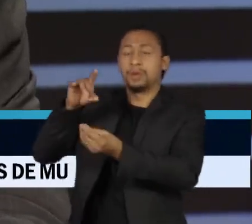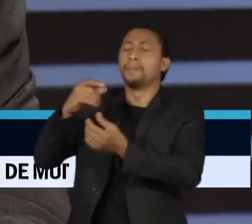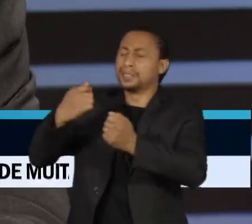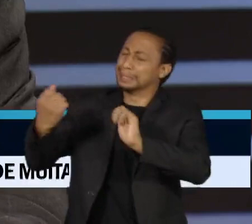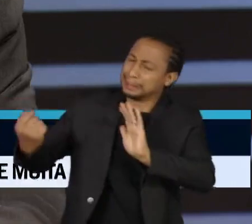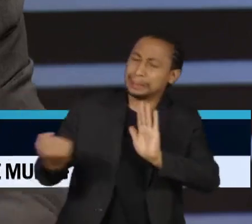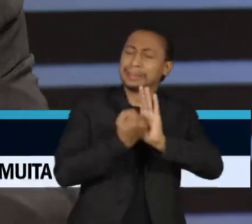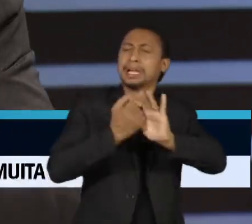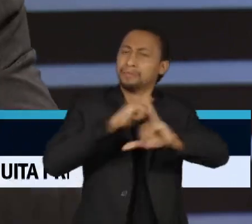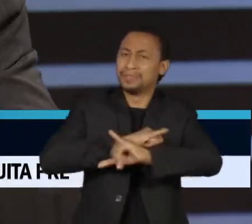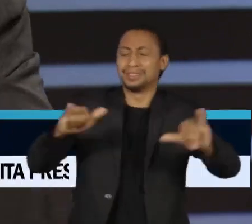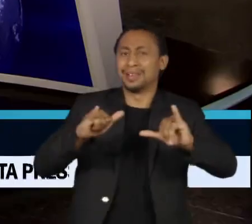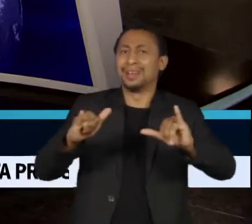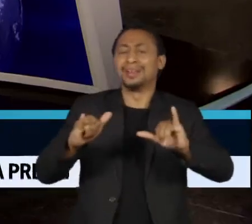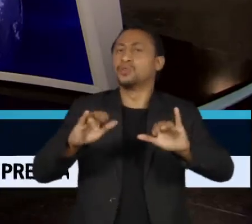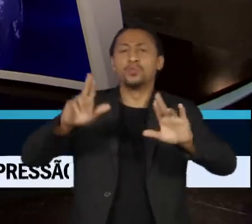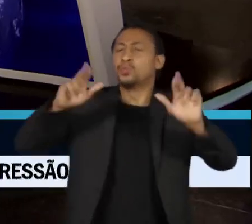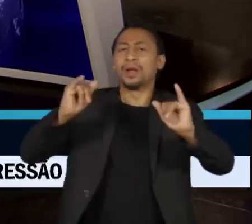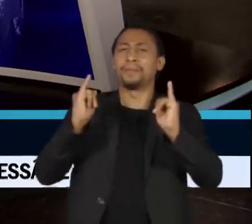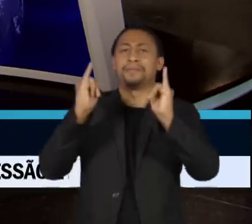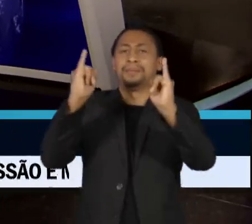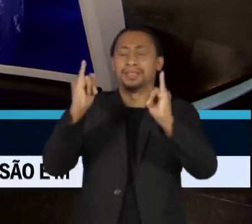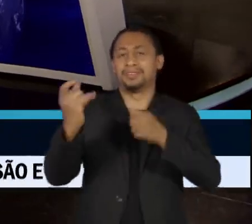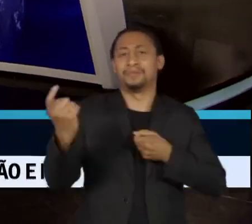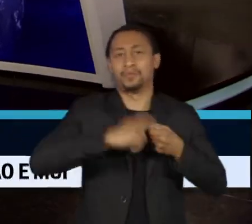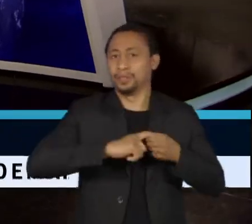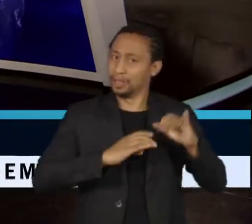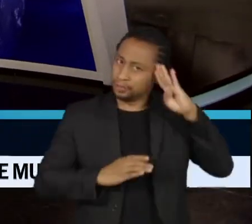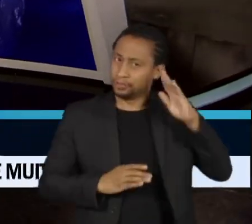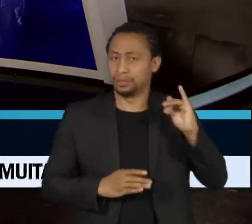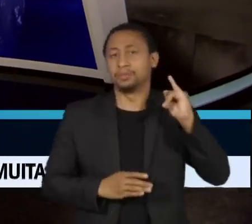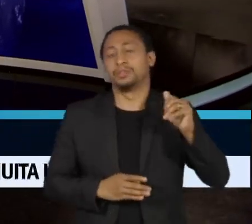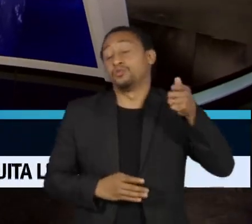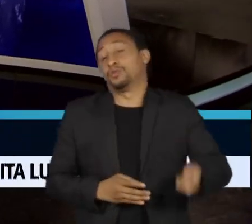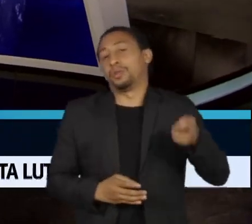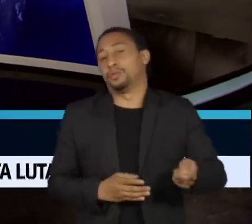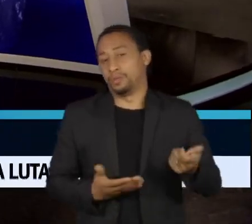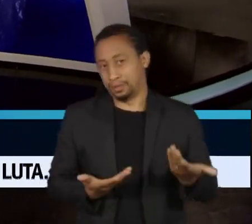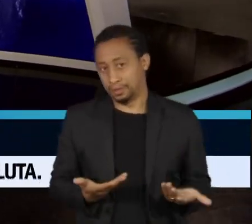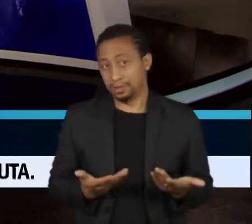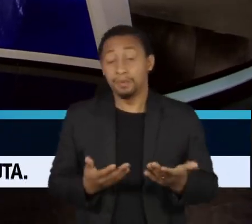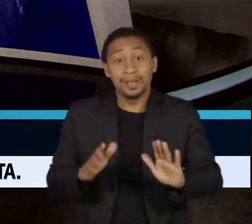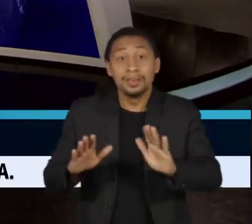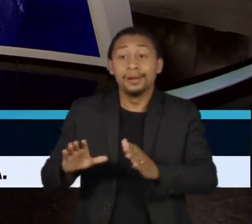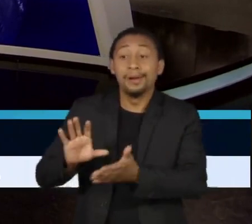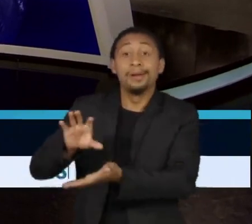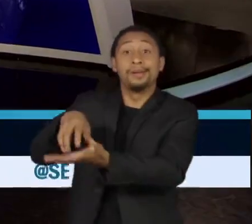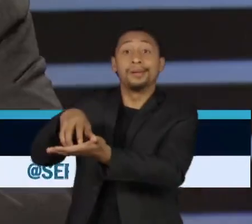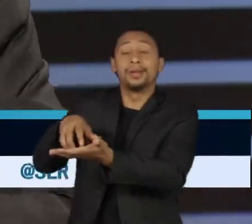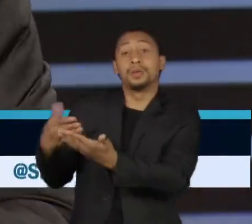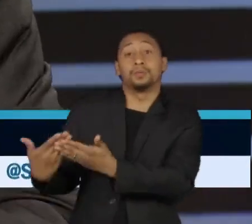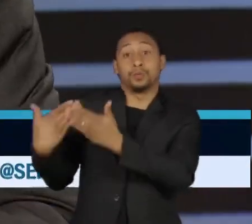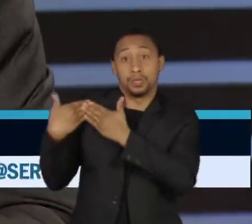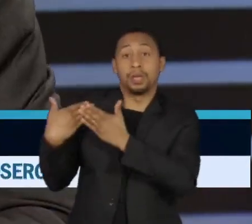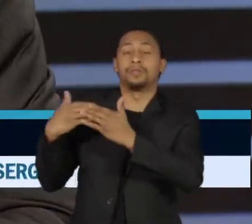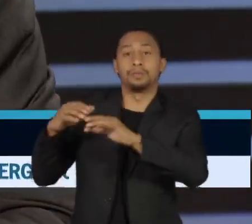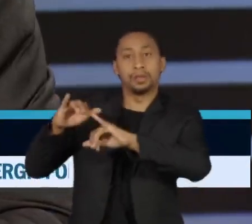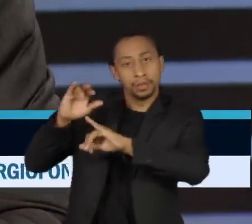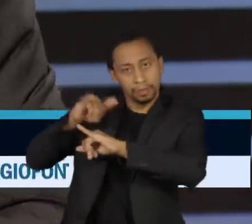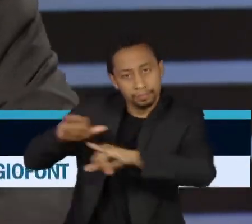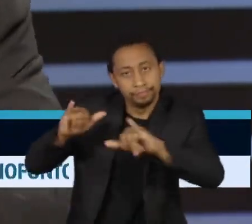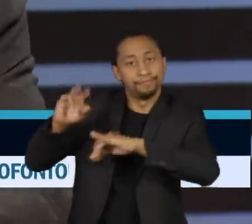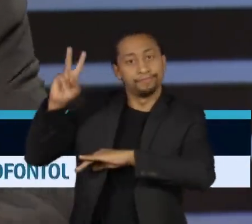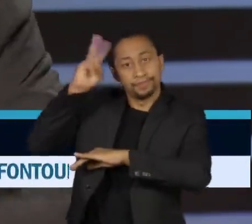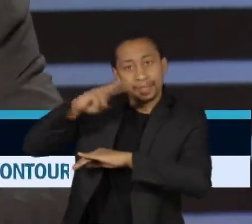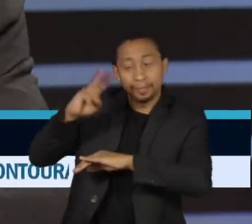de novo. E se você não tem esse tipo de fechamento, né, de você virar sobre si mesmo e conseguir elaborar esse